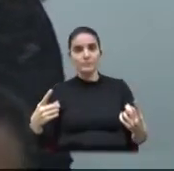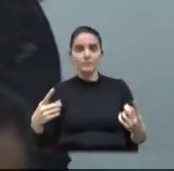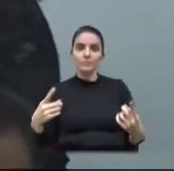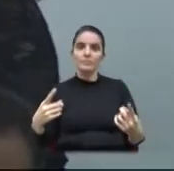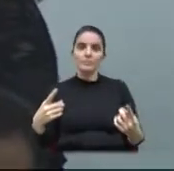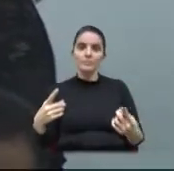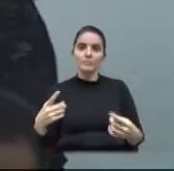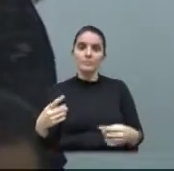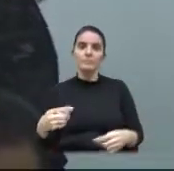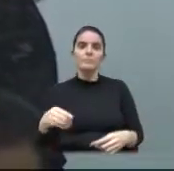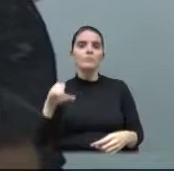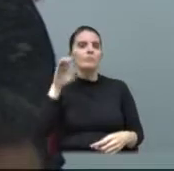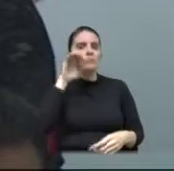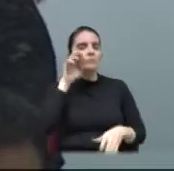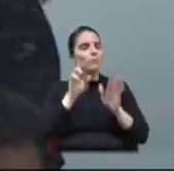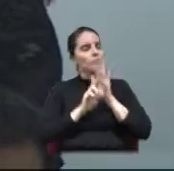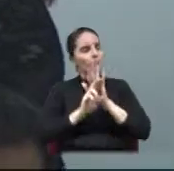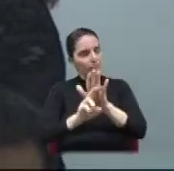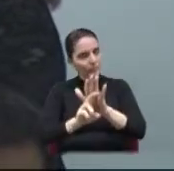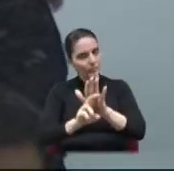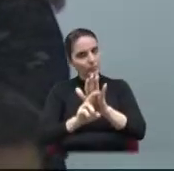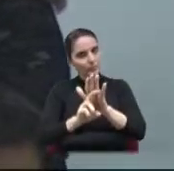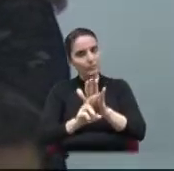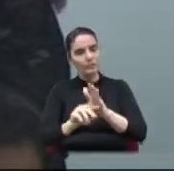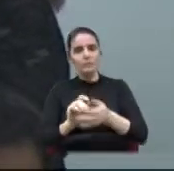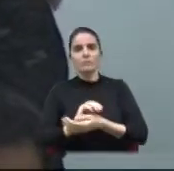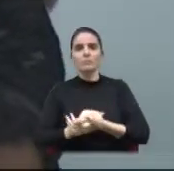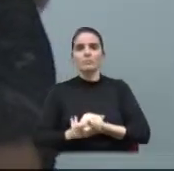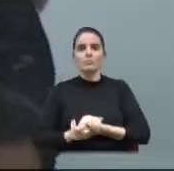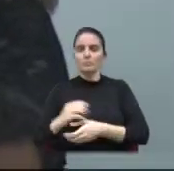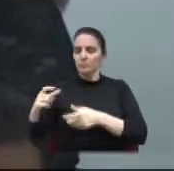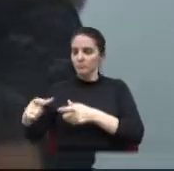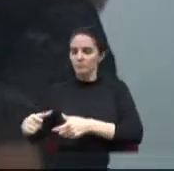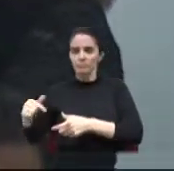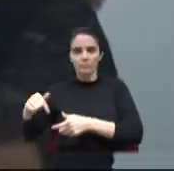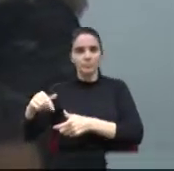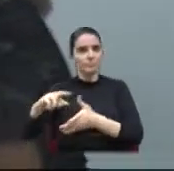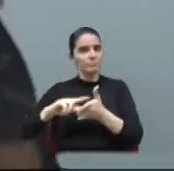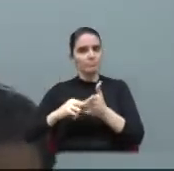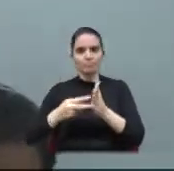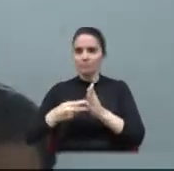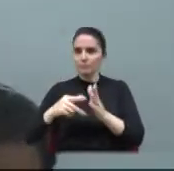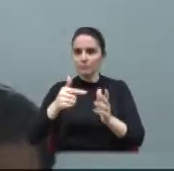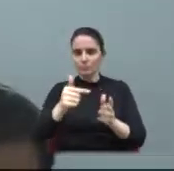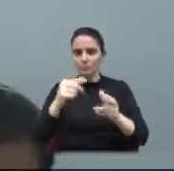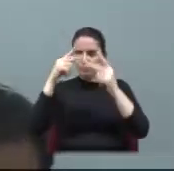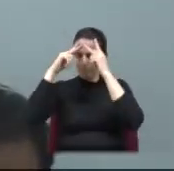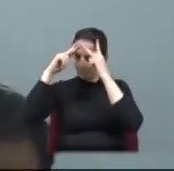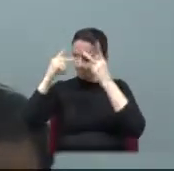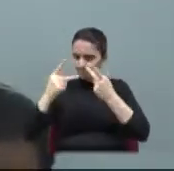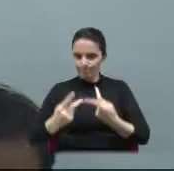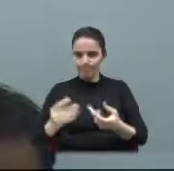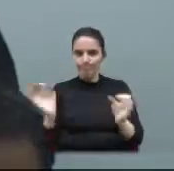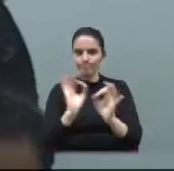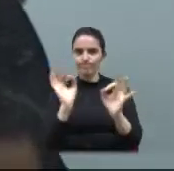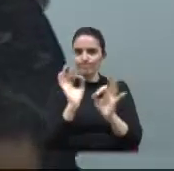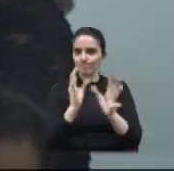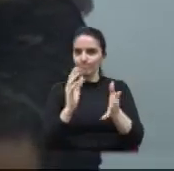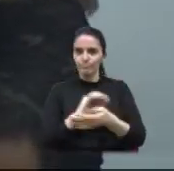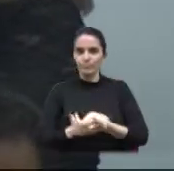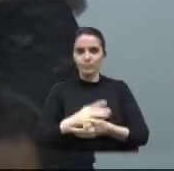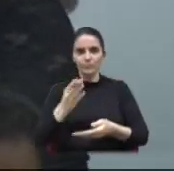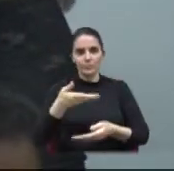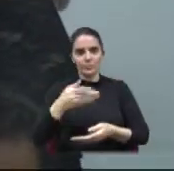nome de vocês. Eu falo em nome de vocês. Aquilo ali é desumano. Essa semana foi a semana do dia